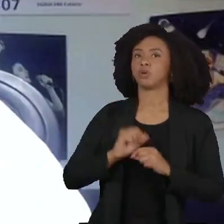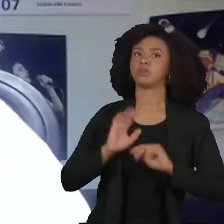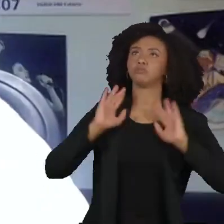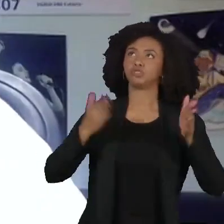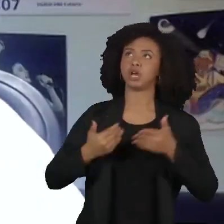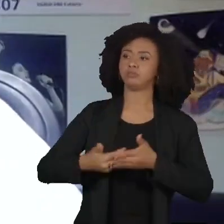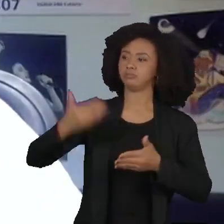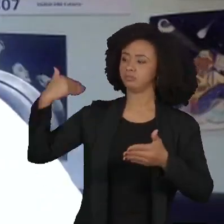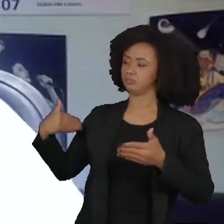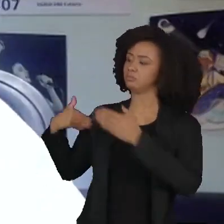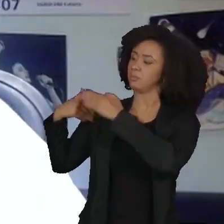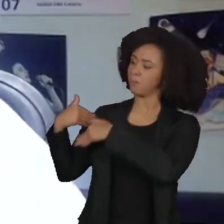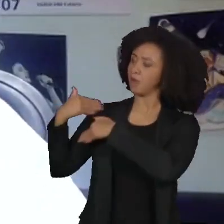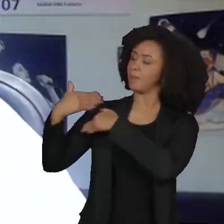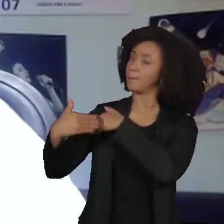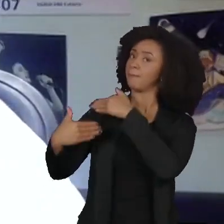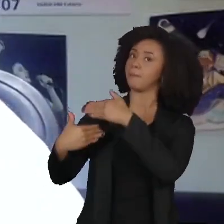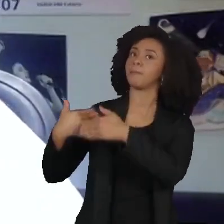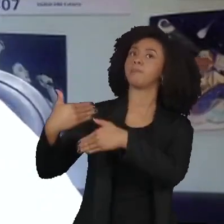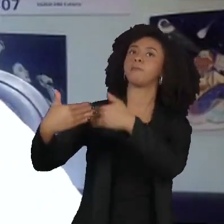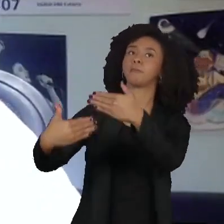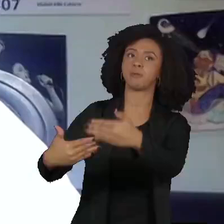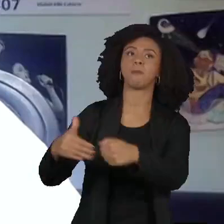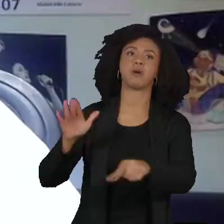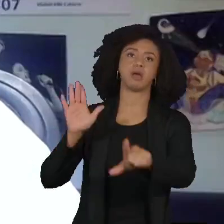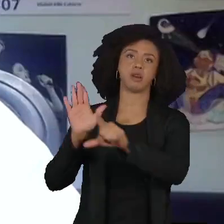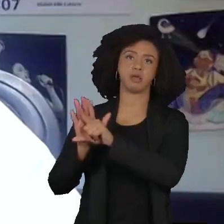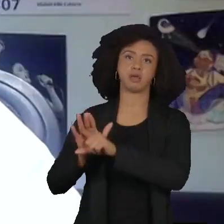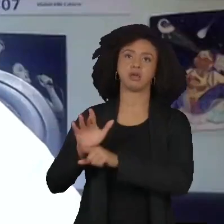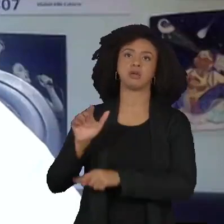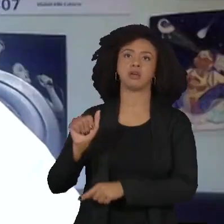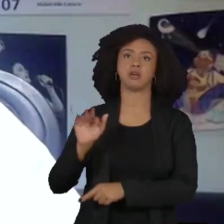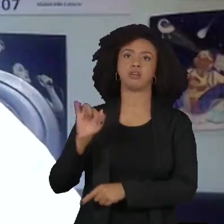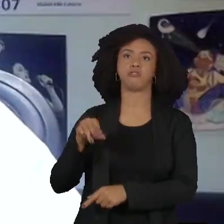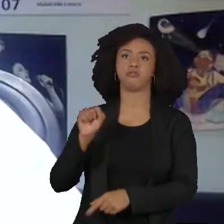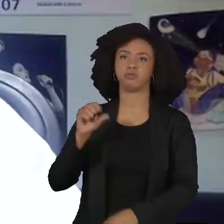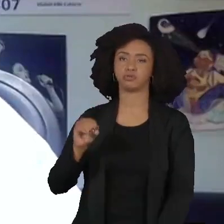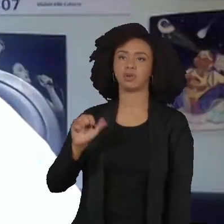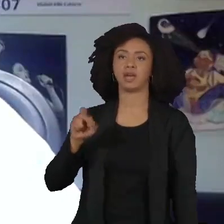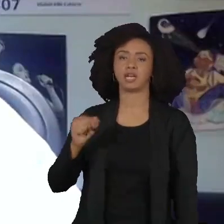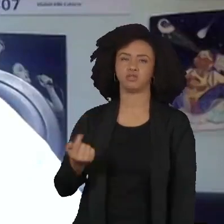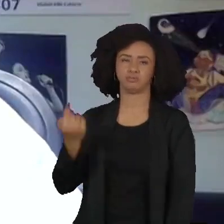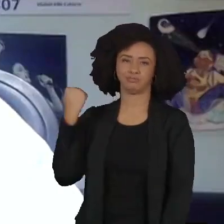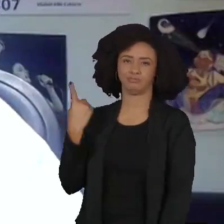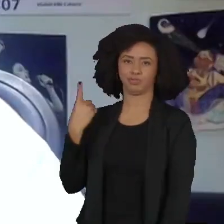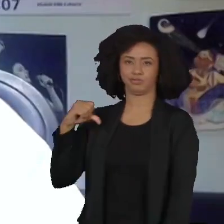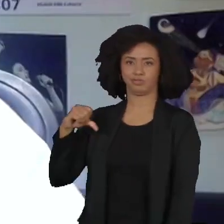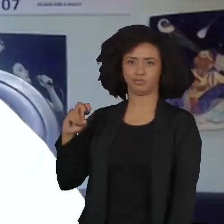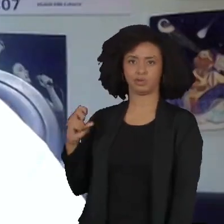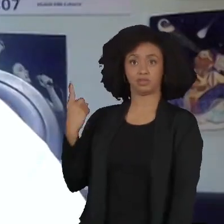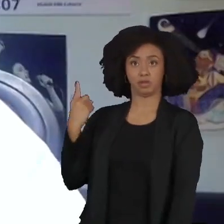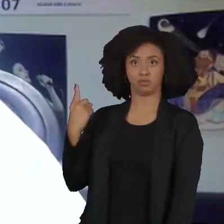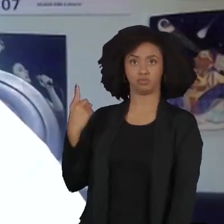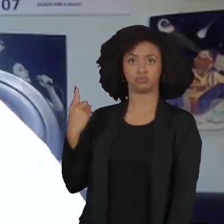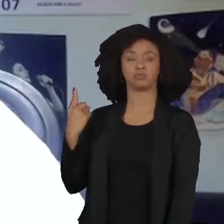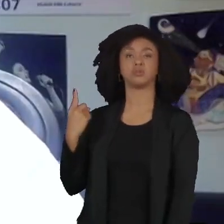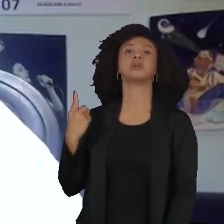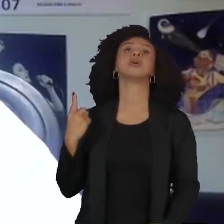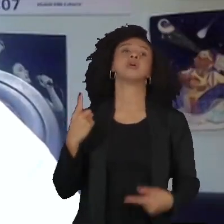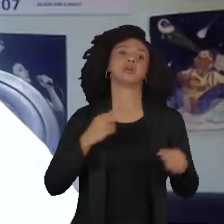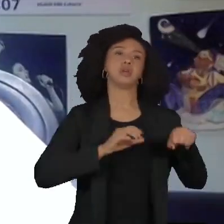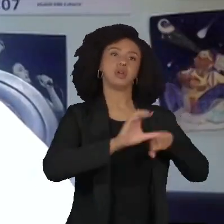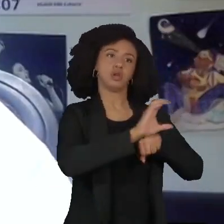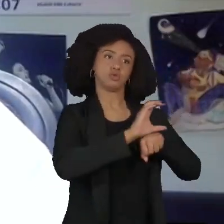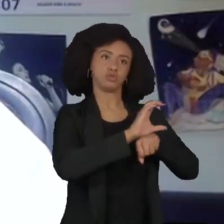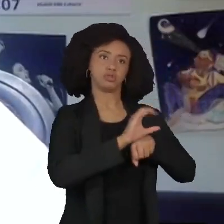avanço da Lei Afonso Arinos, né, de 1951, para o dispositivo constitucional